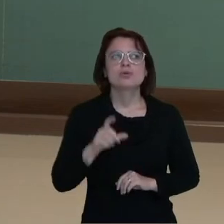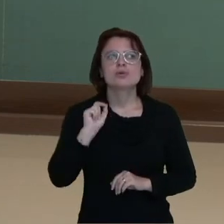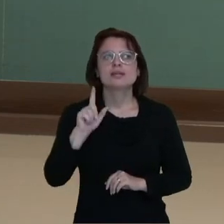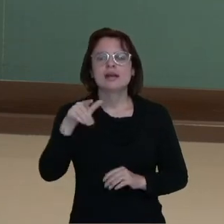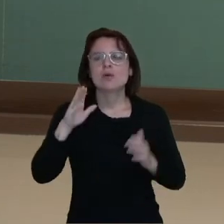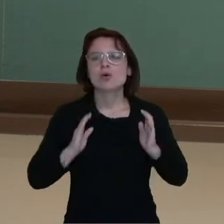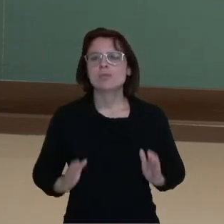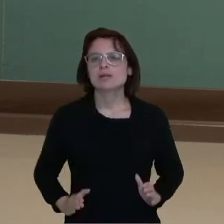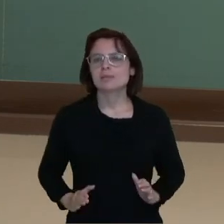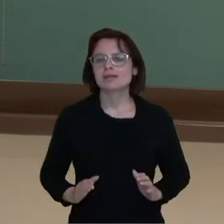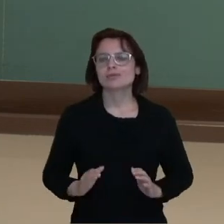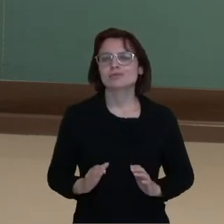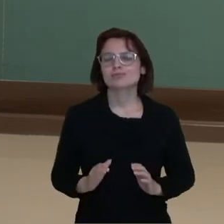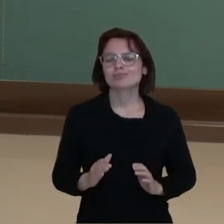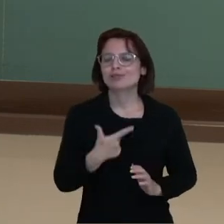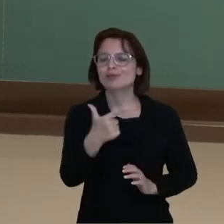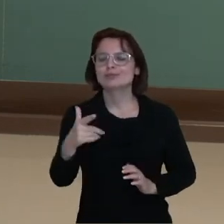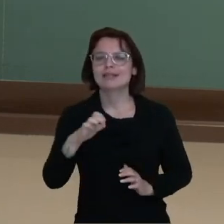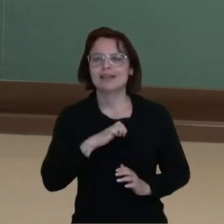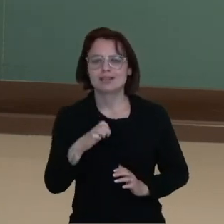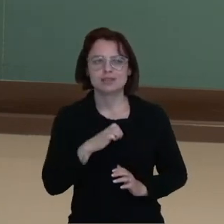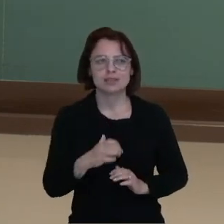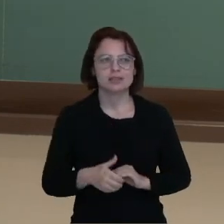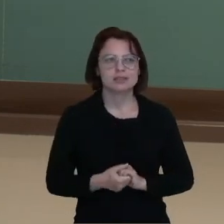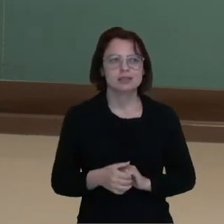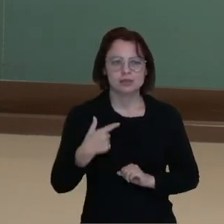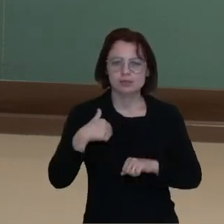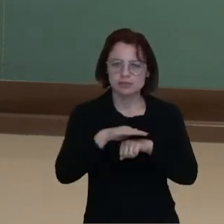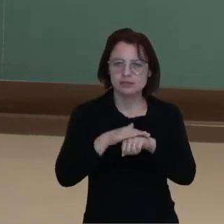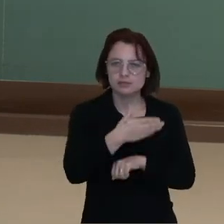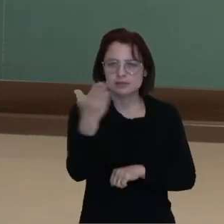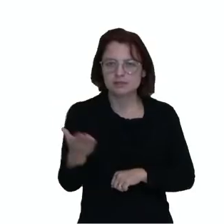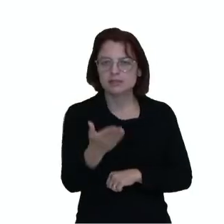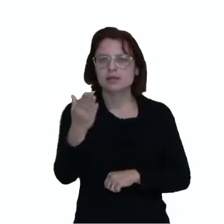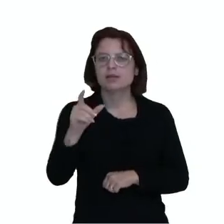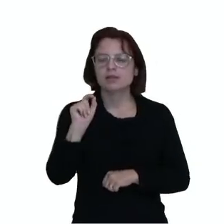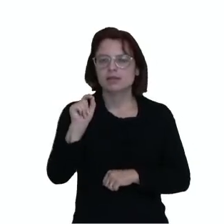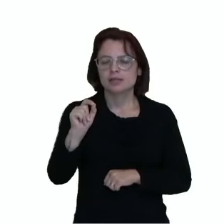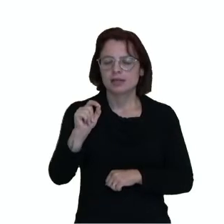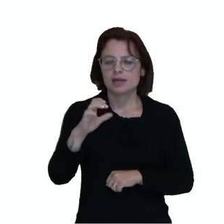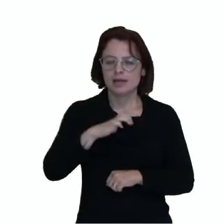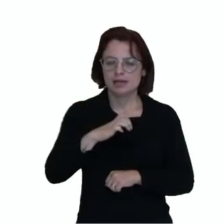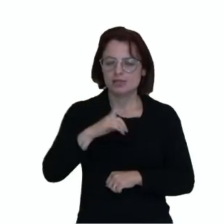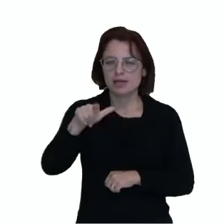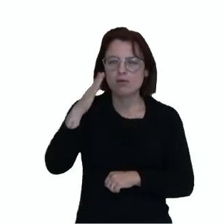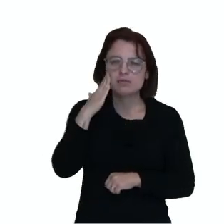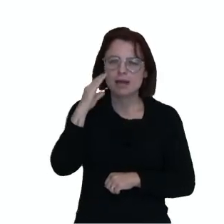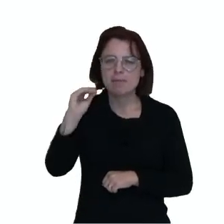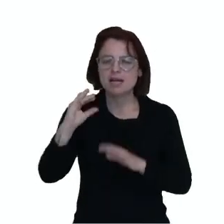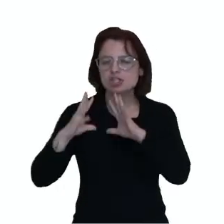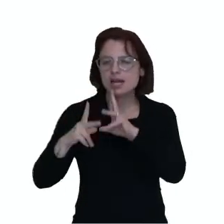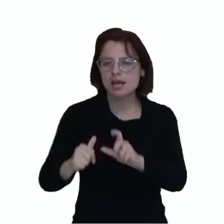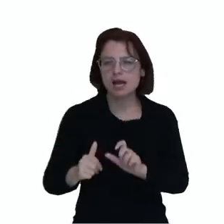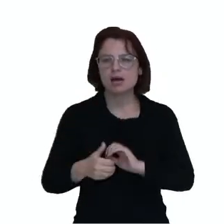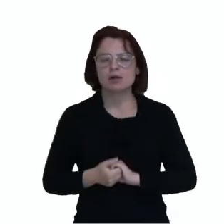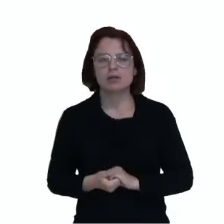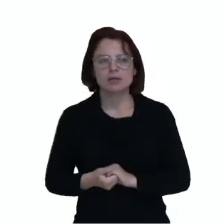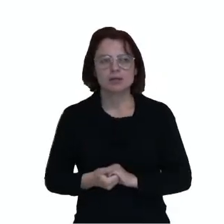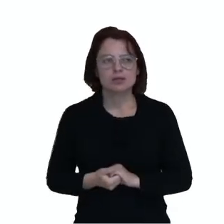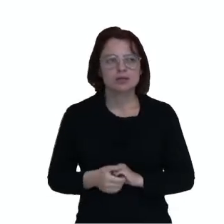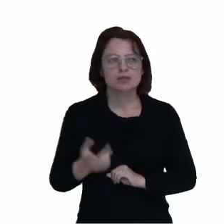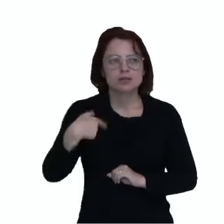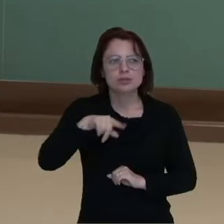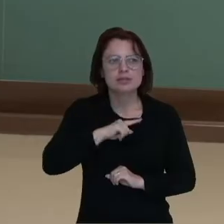antiético, né? Se eu estou falando para vocês que parece que a ética é um tipo de saber geral, né? A gente sabe o que é